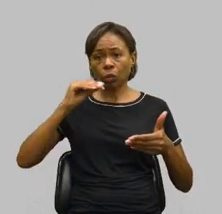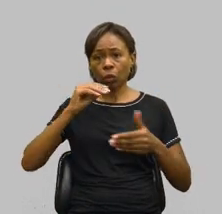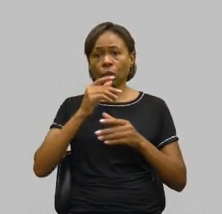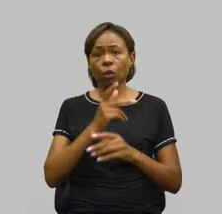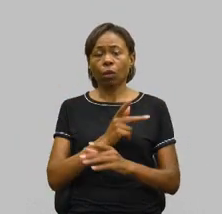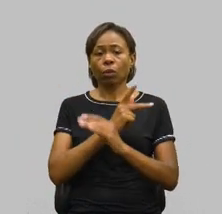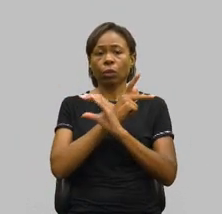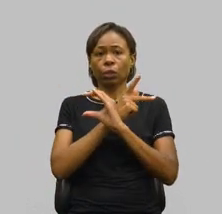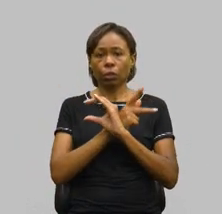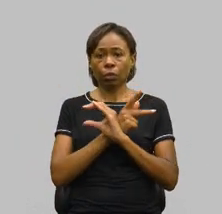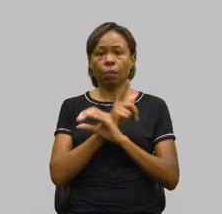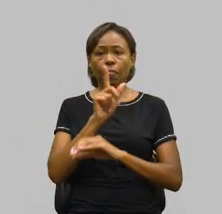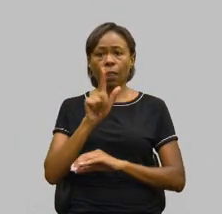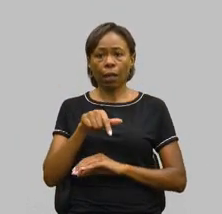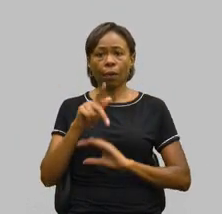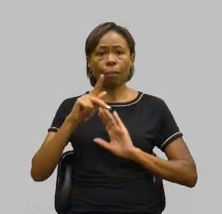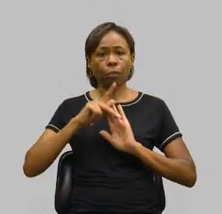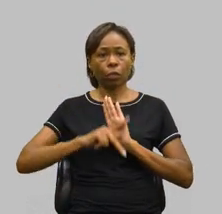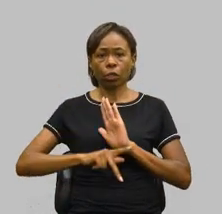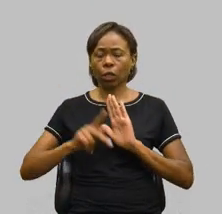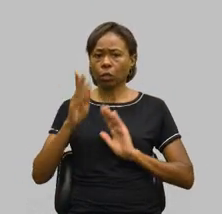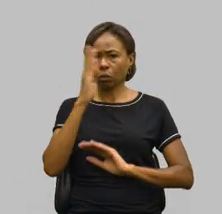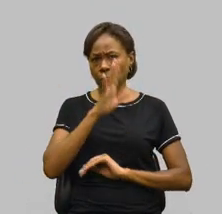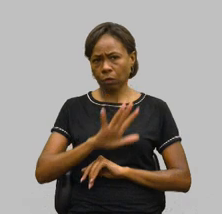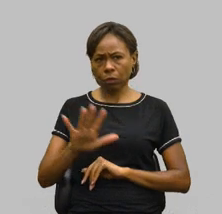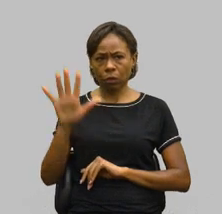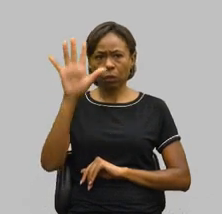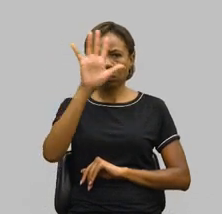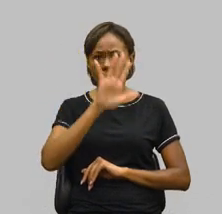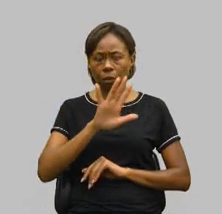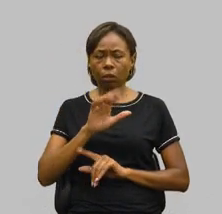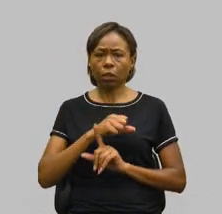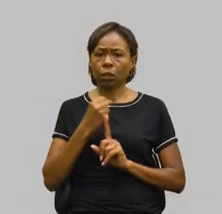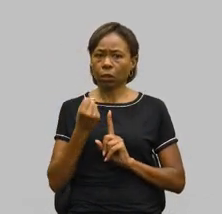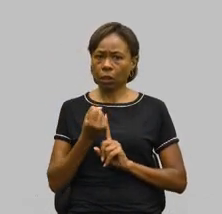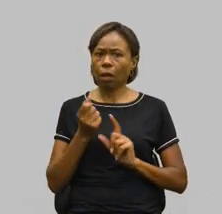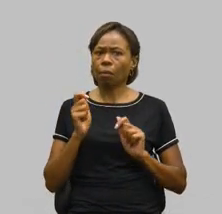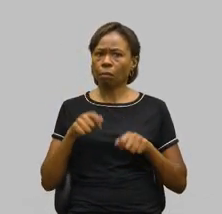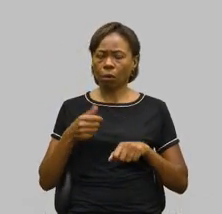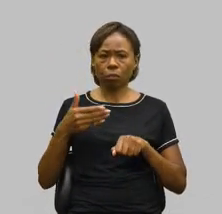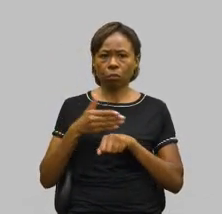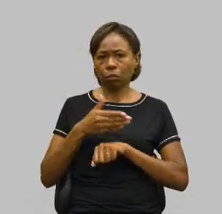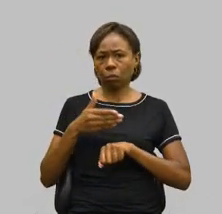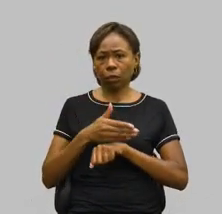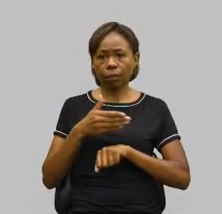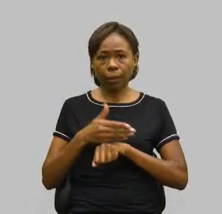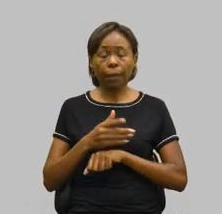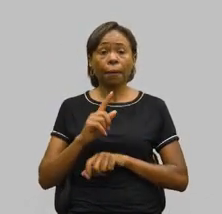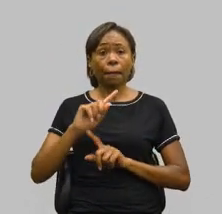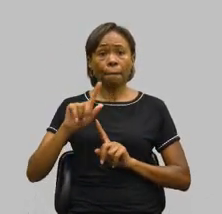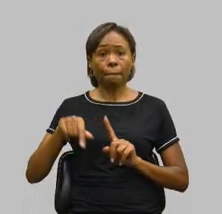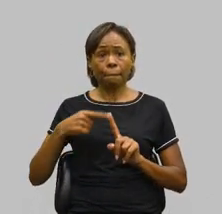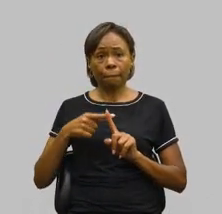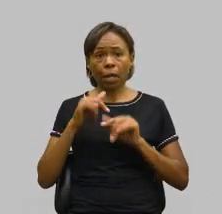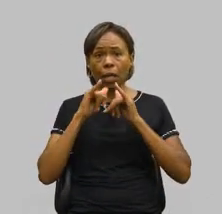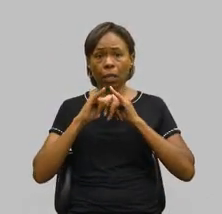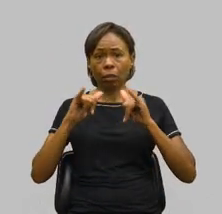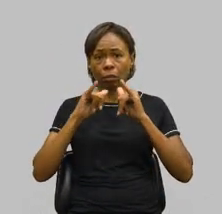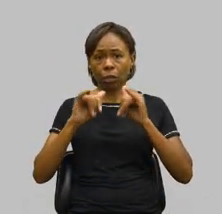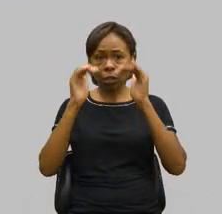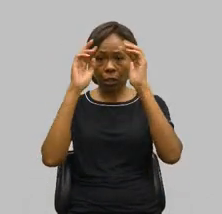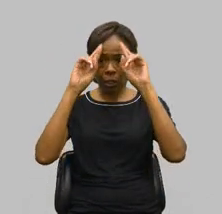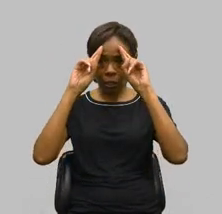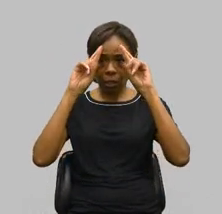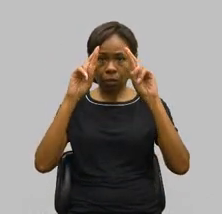que tem abrangência aí em todo o país e que toda a sociedade pode participar temos também a campanha de respeito à diversidade